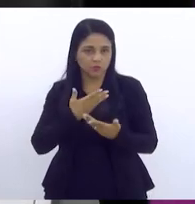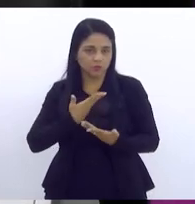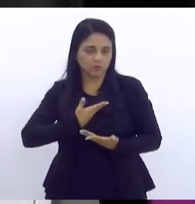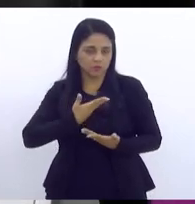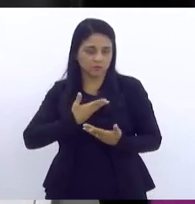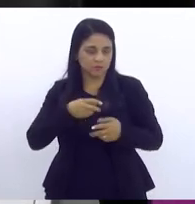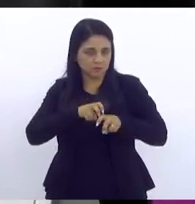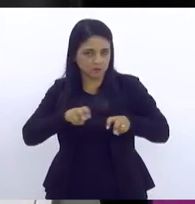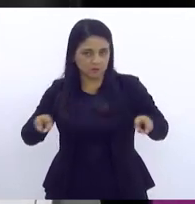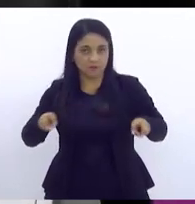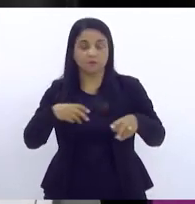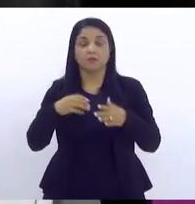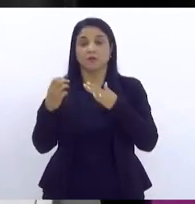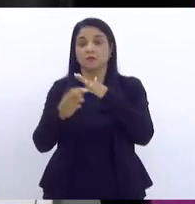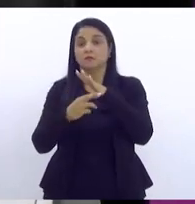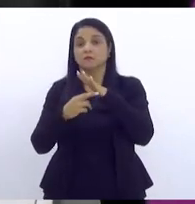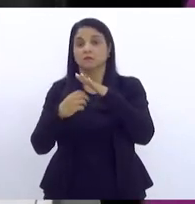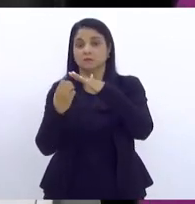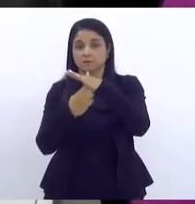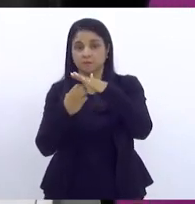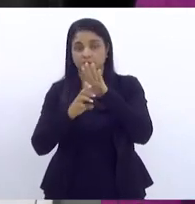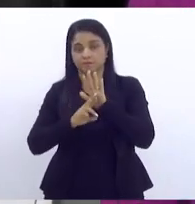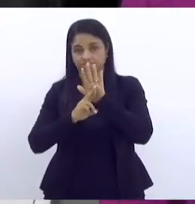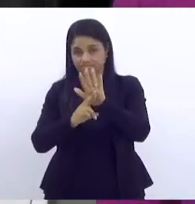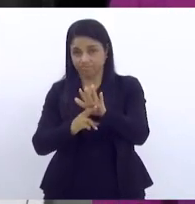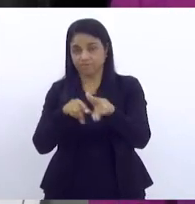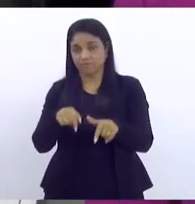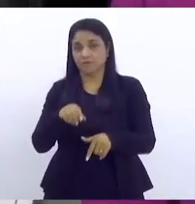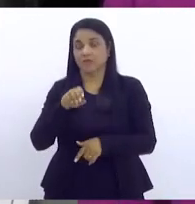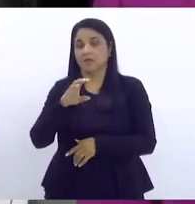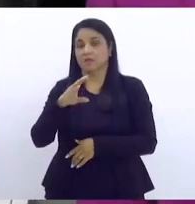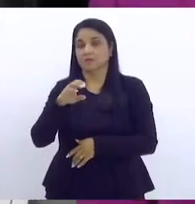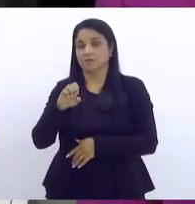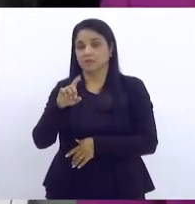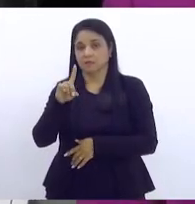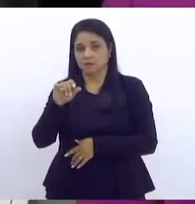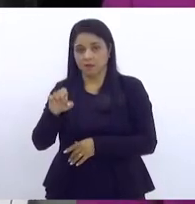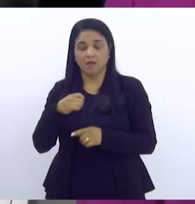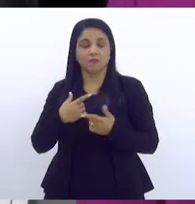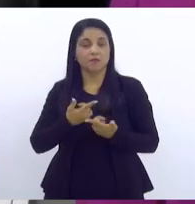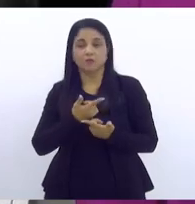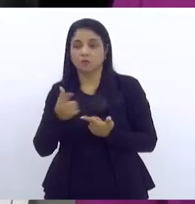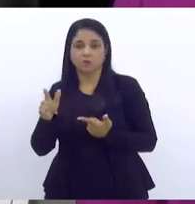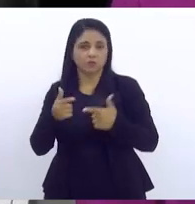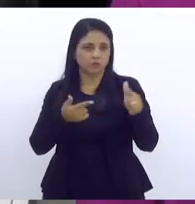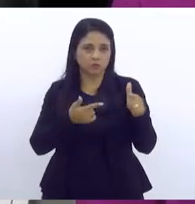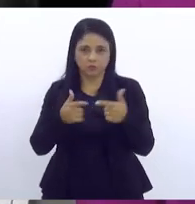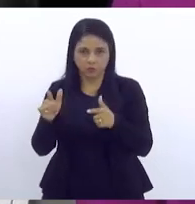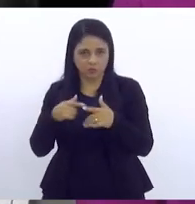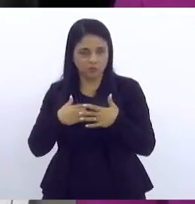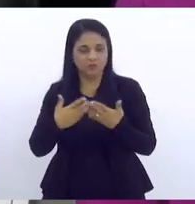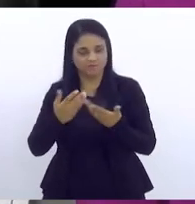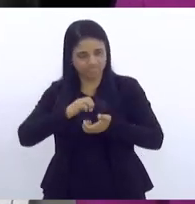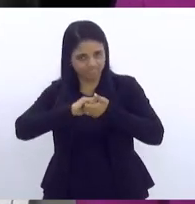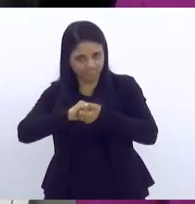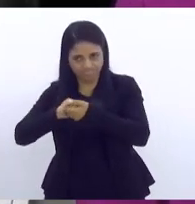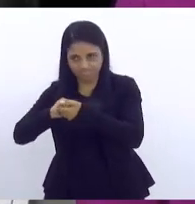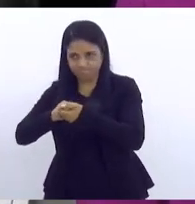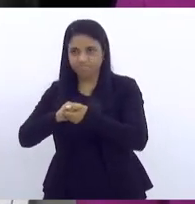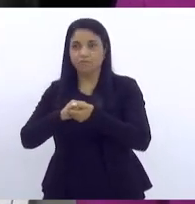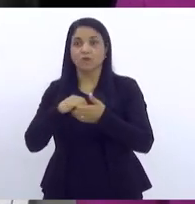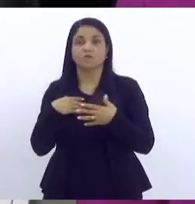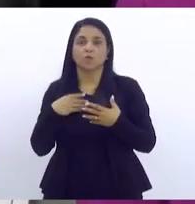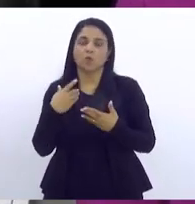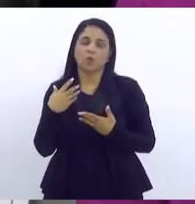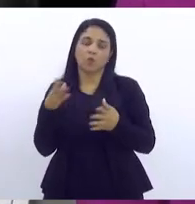presentes Sedai então demais participantes da da audiência eh vou procurar ser